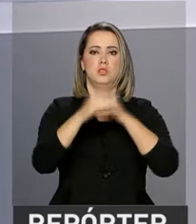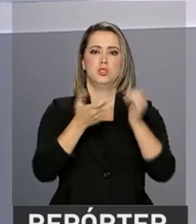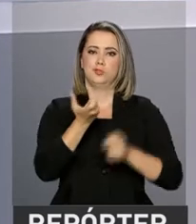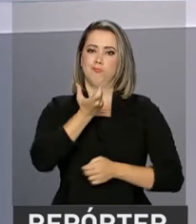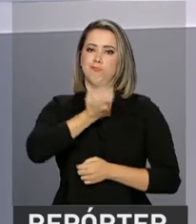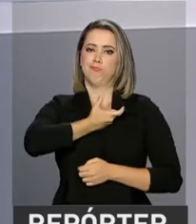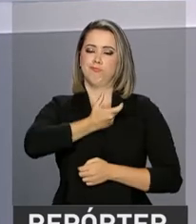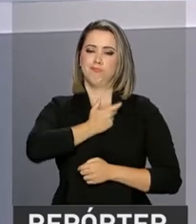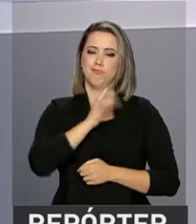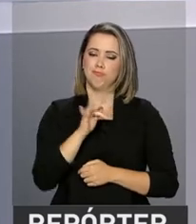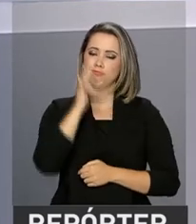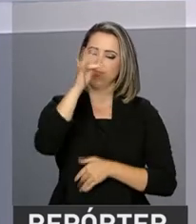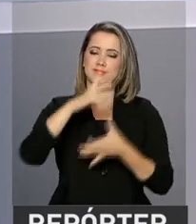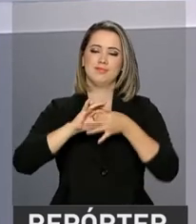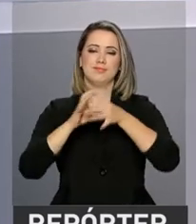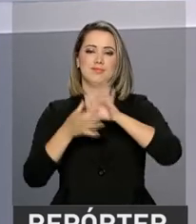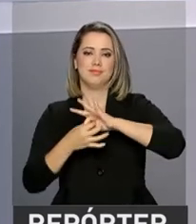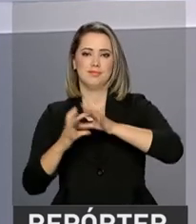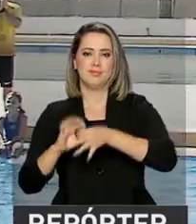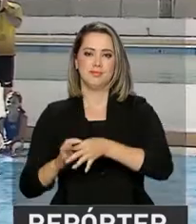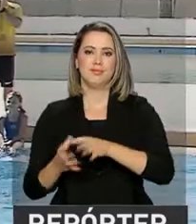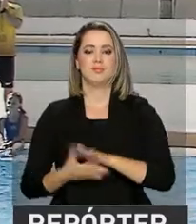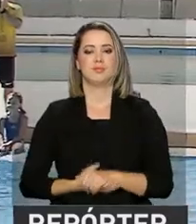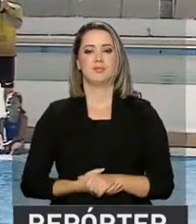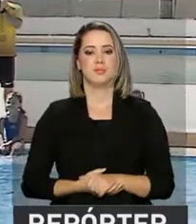nas próximas olimpíadas